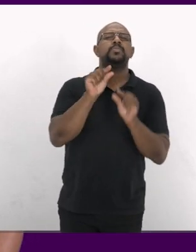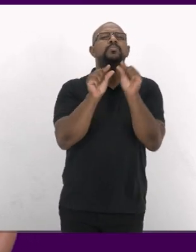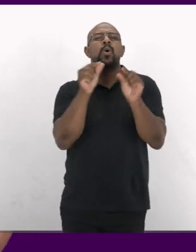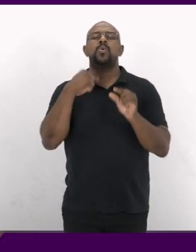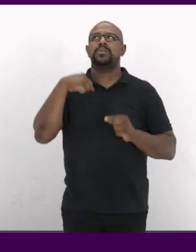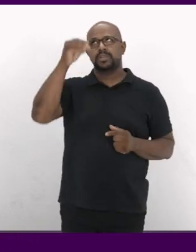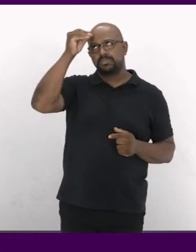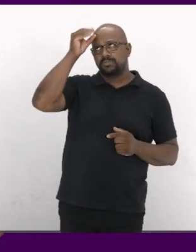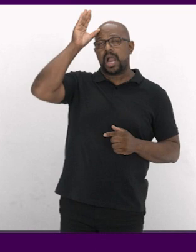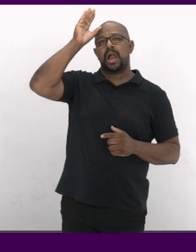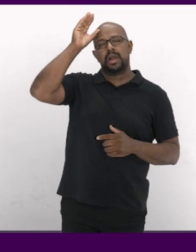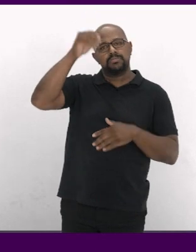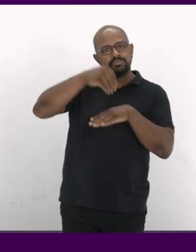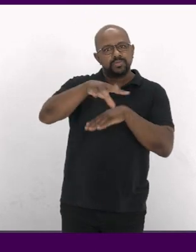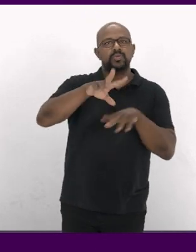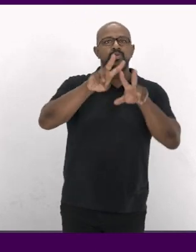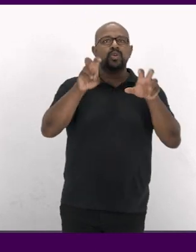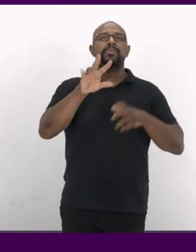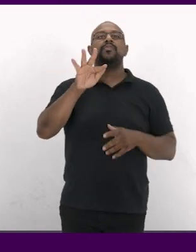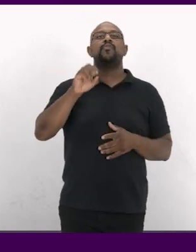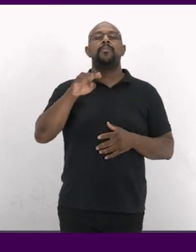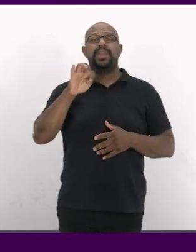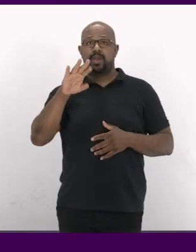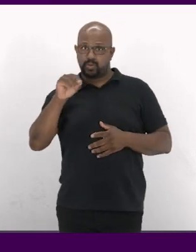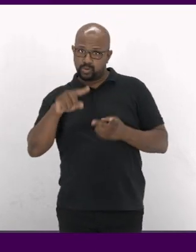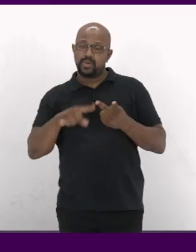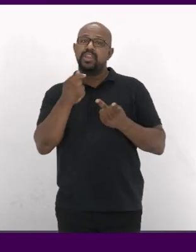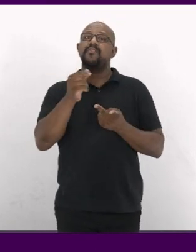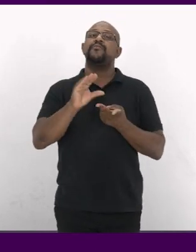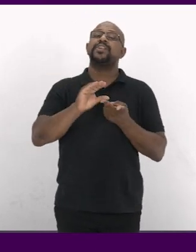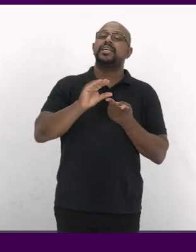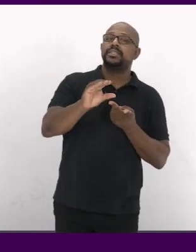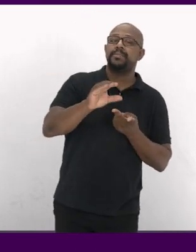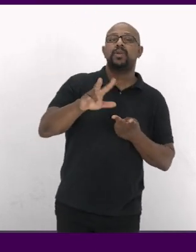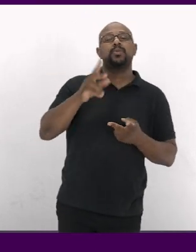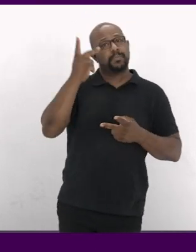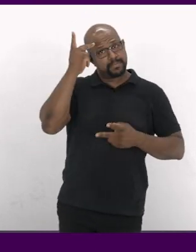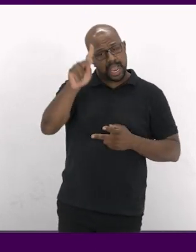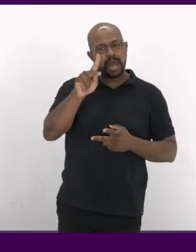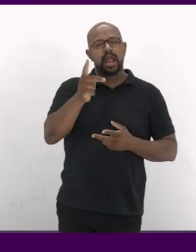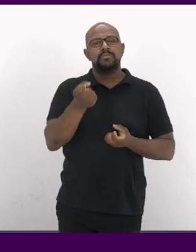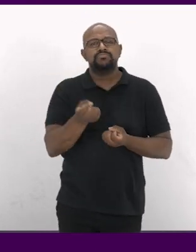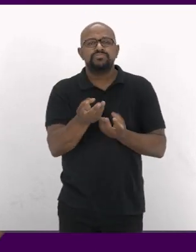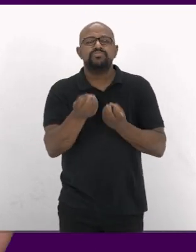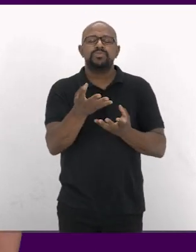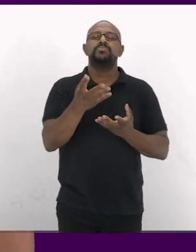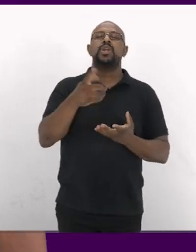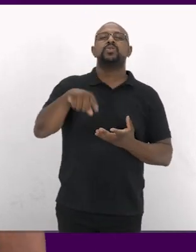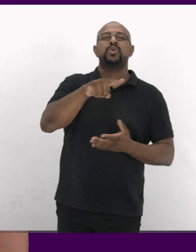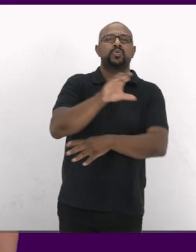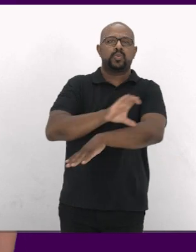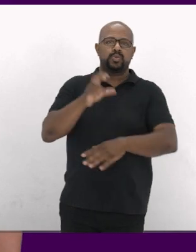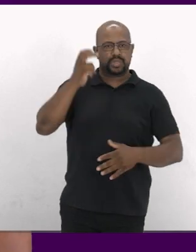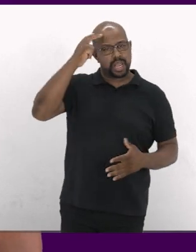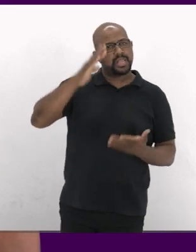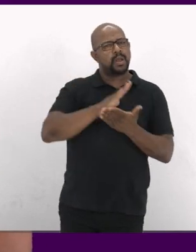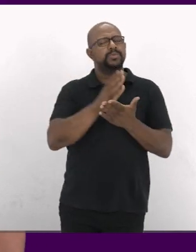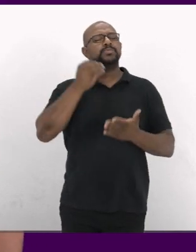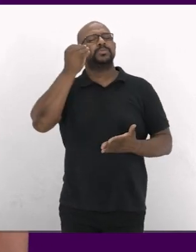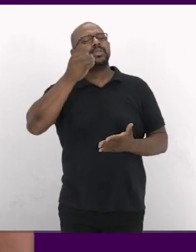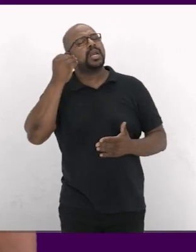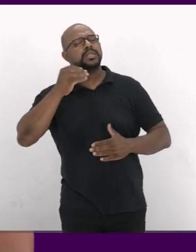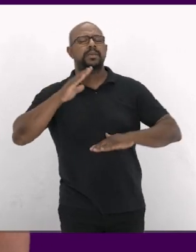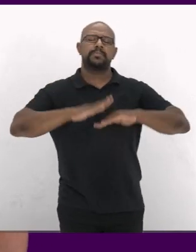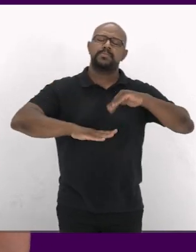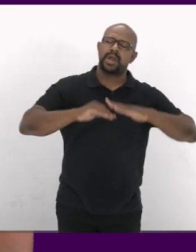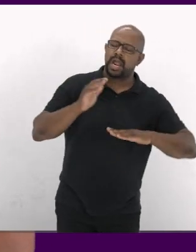um pouco do nosso conhecimento sobre fomento e financiamento para instituições culturais e algumas experiências e